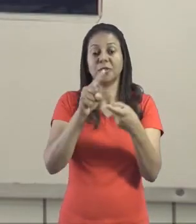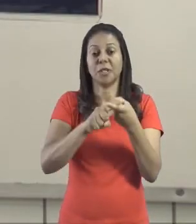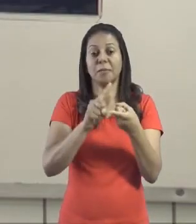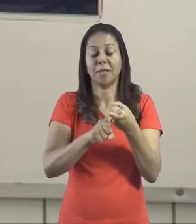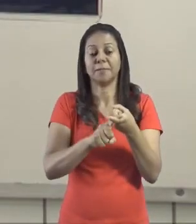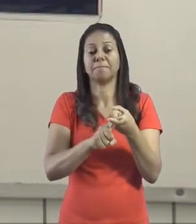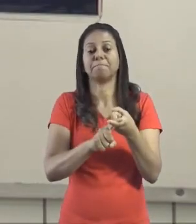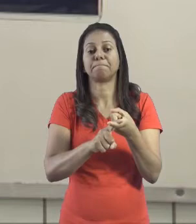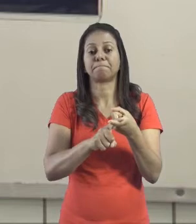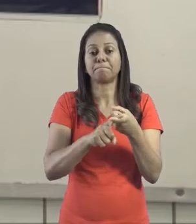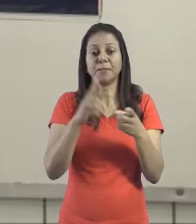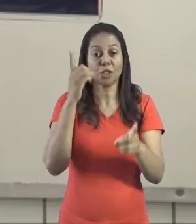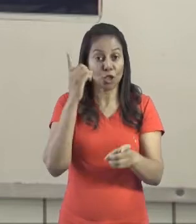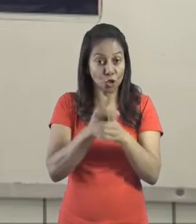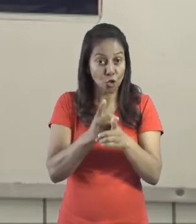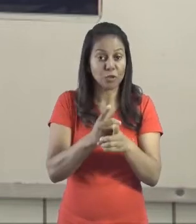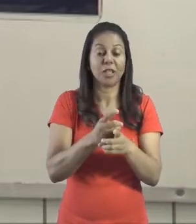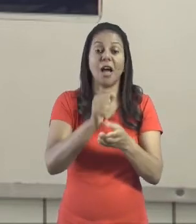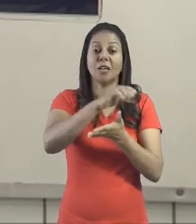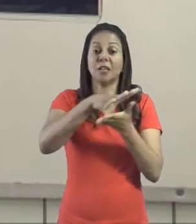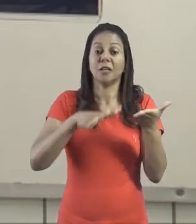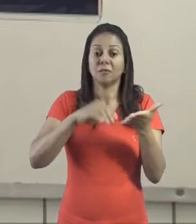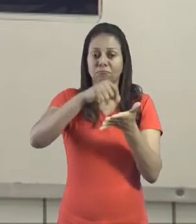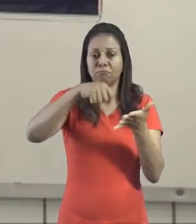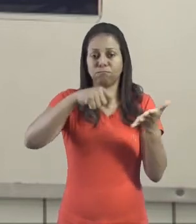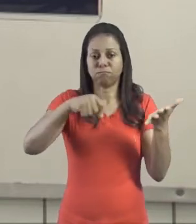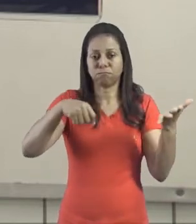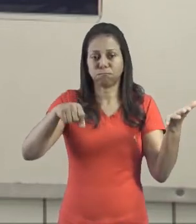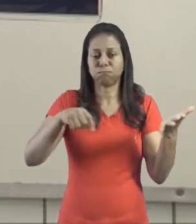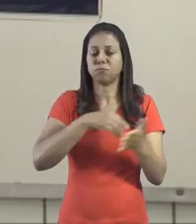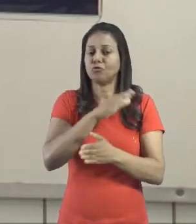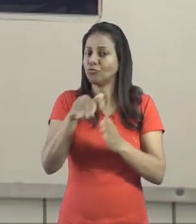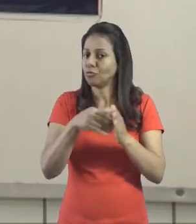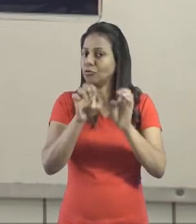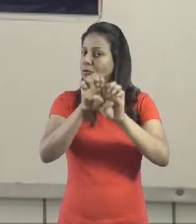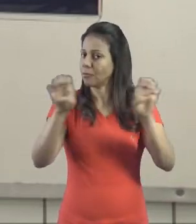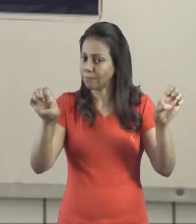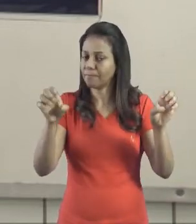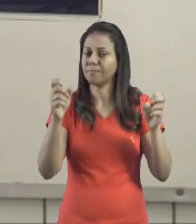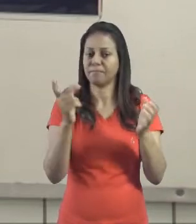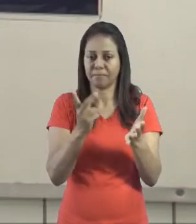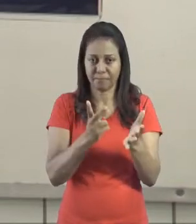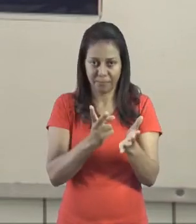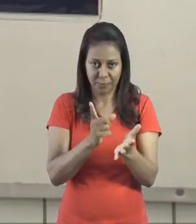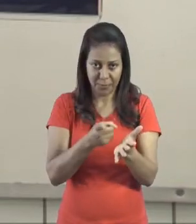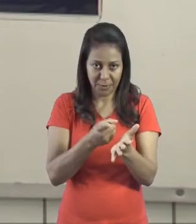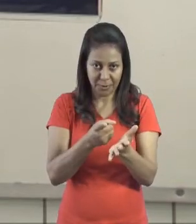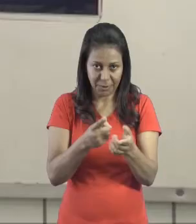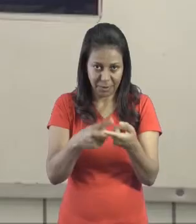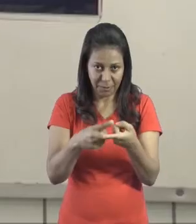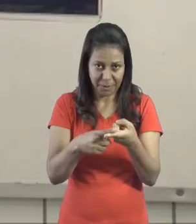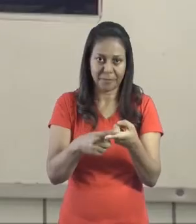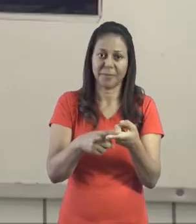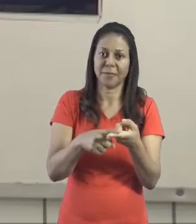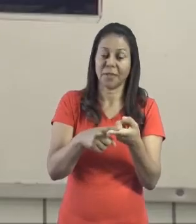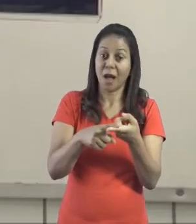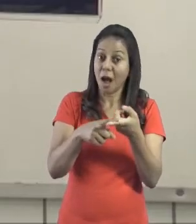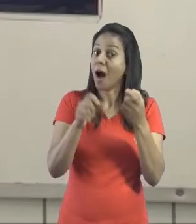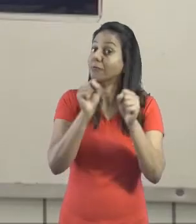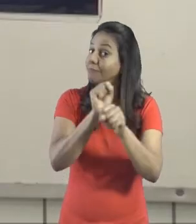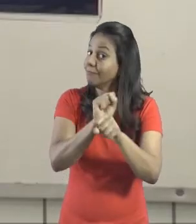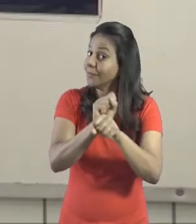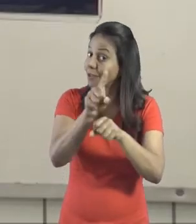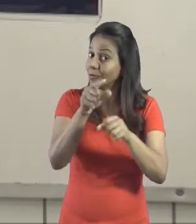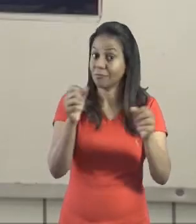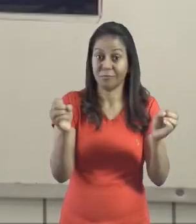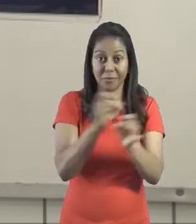também resolver problemas envolvendo equação do segundo grau, ok? Esperamos que ao final